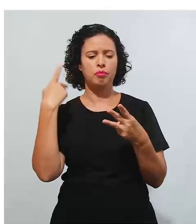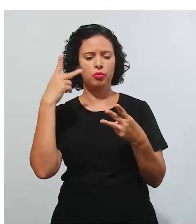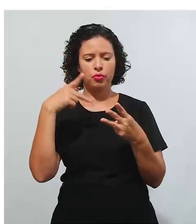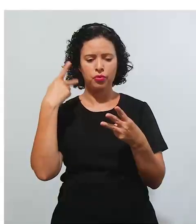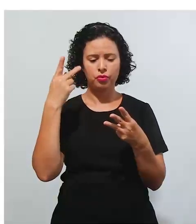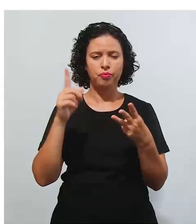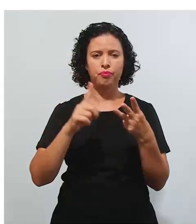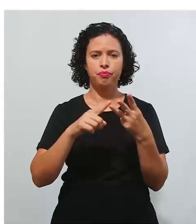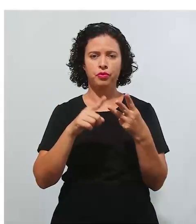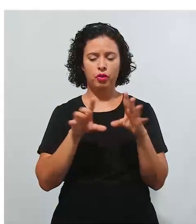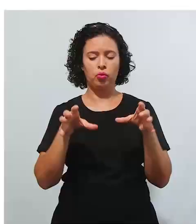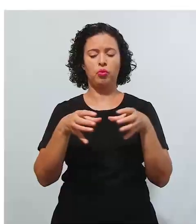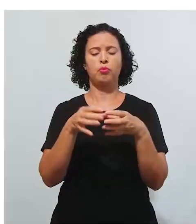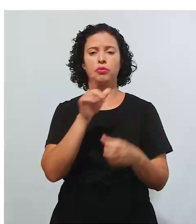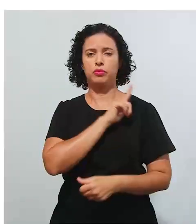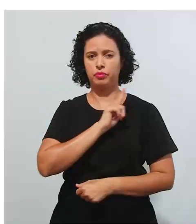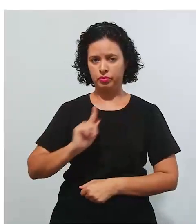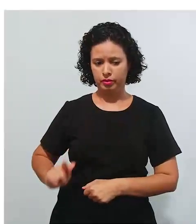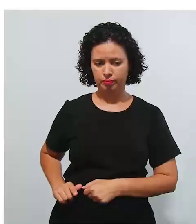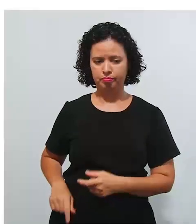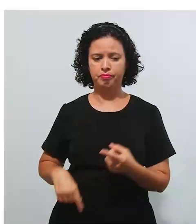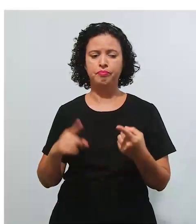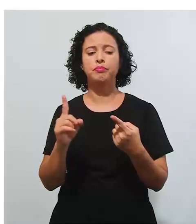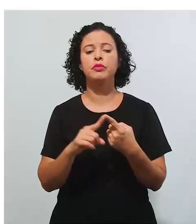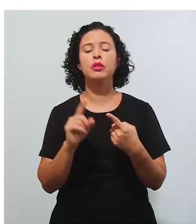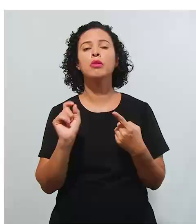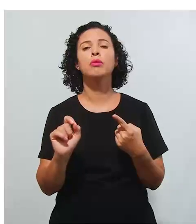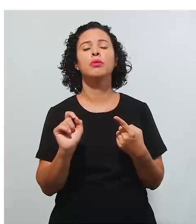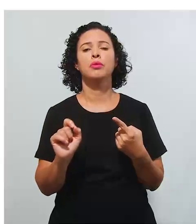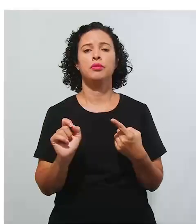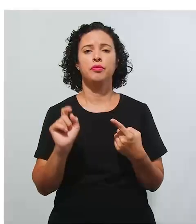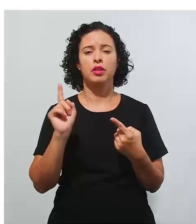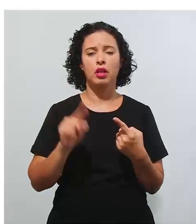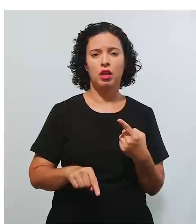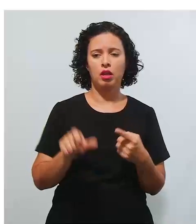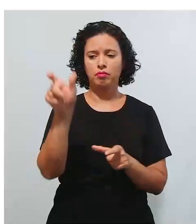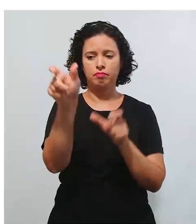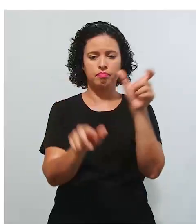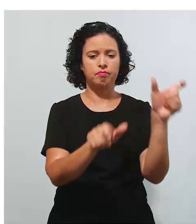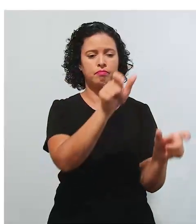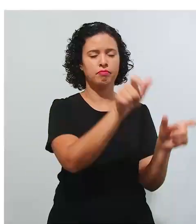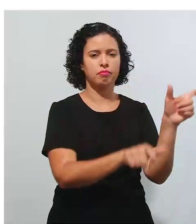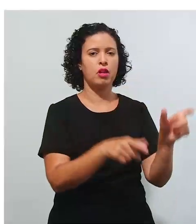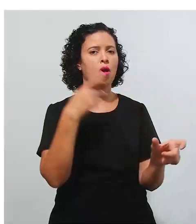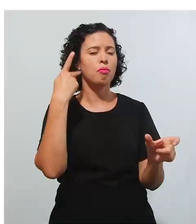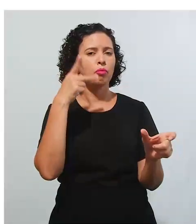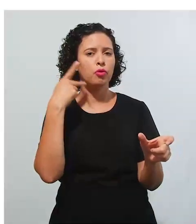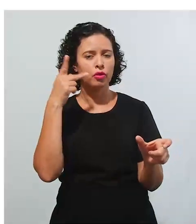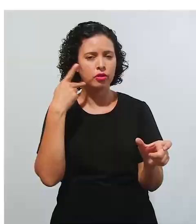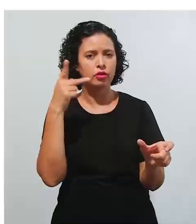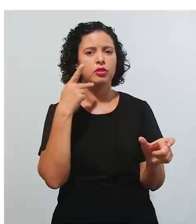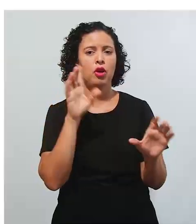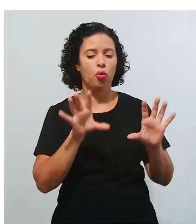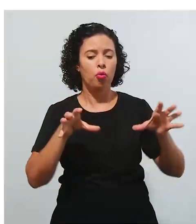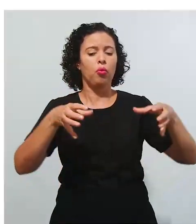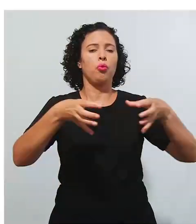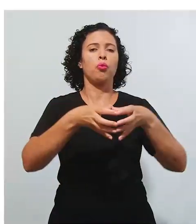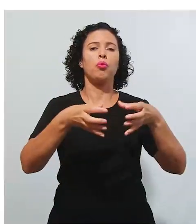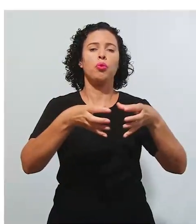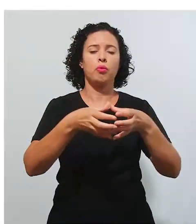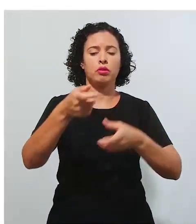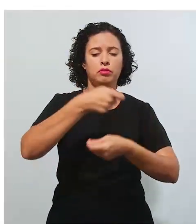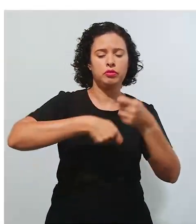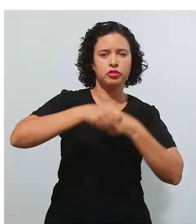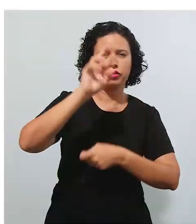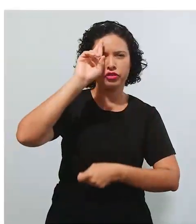políticos e equipes de governo. Os atores fundamentais são os políticos e a alta equipe administrativa, são